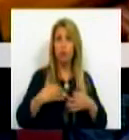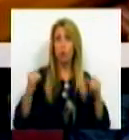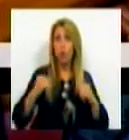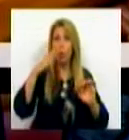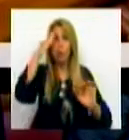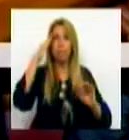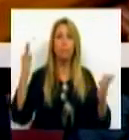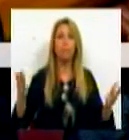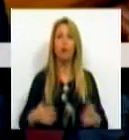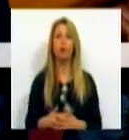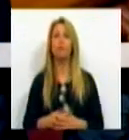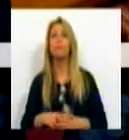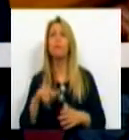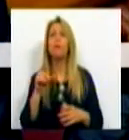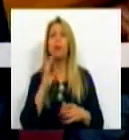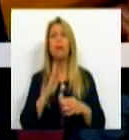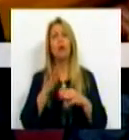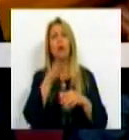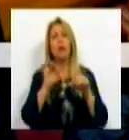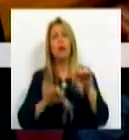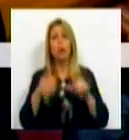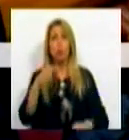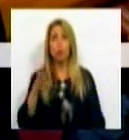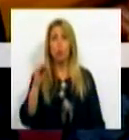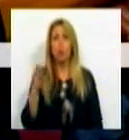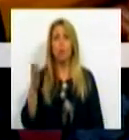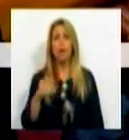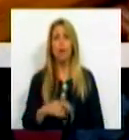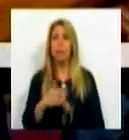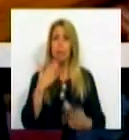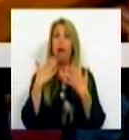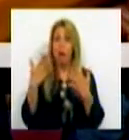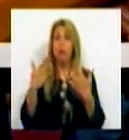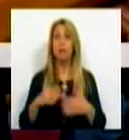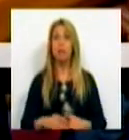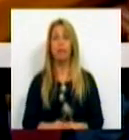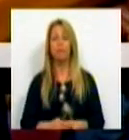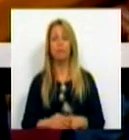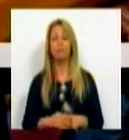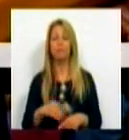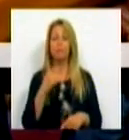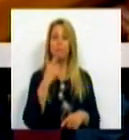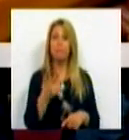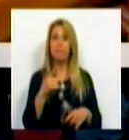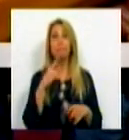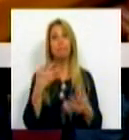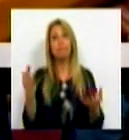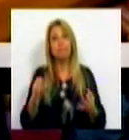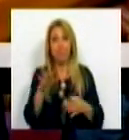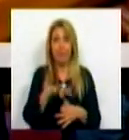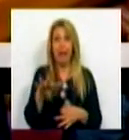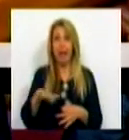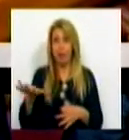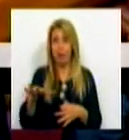Queria agradecer também a intervenção do Partido Socialista e salientar que é exatamente nestas áreas de apoio